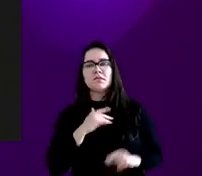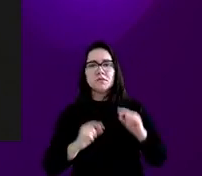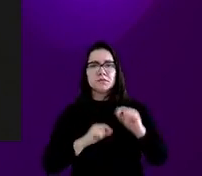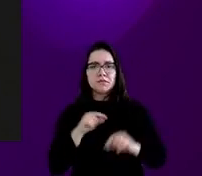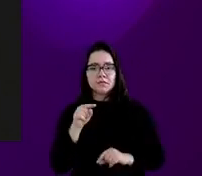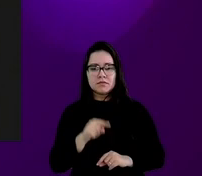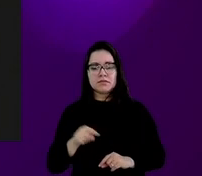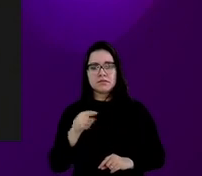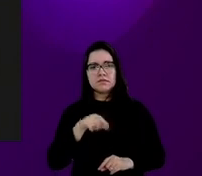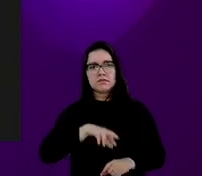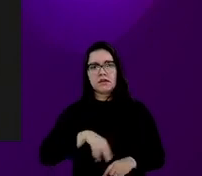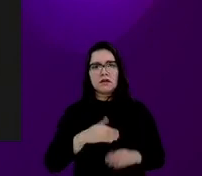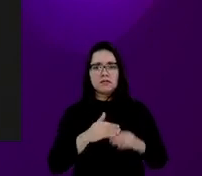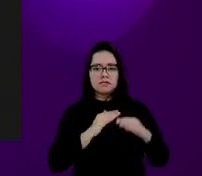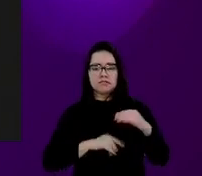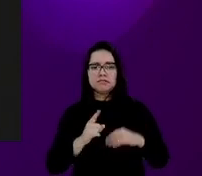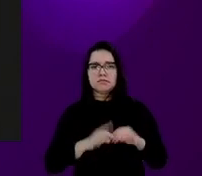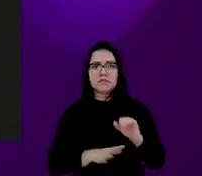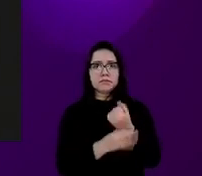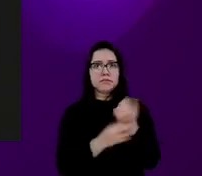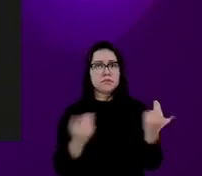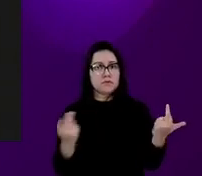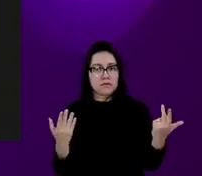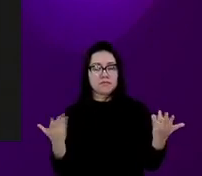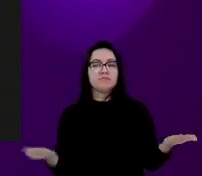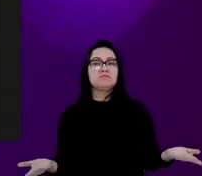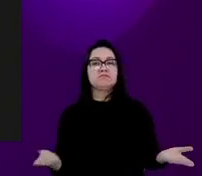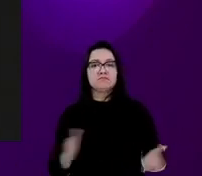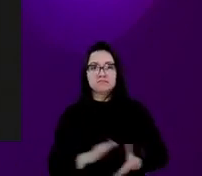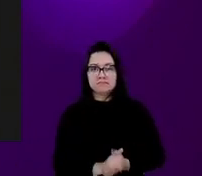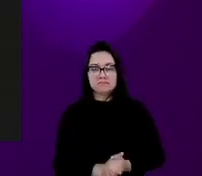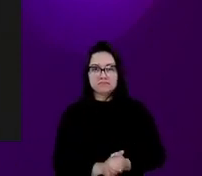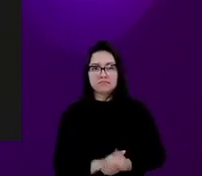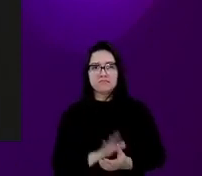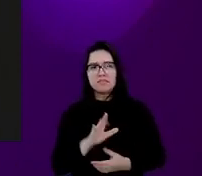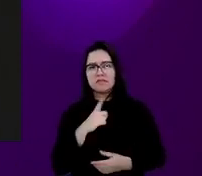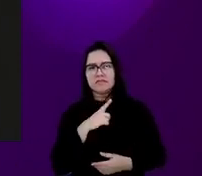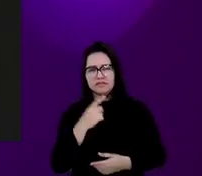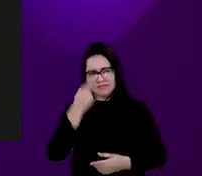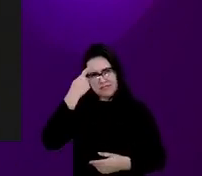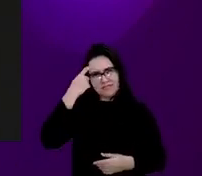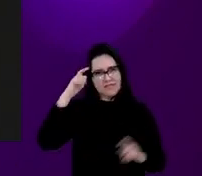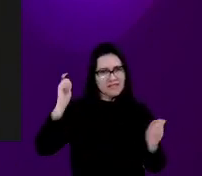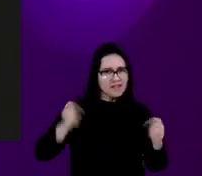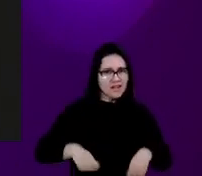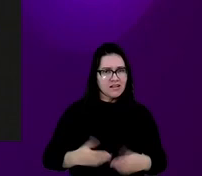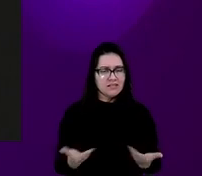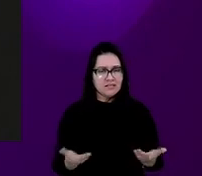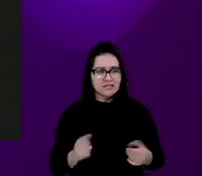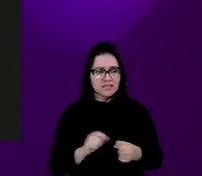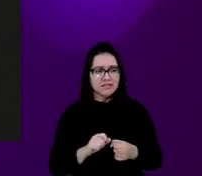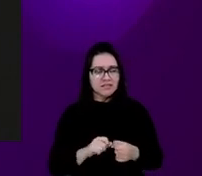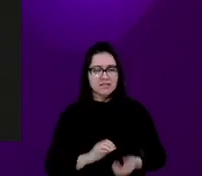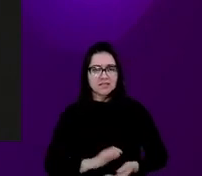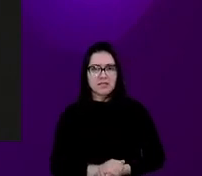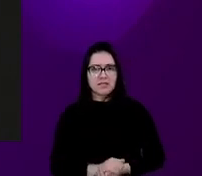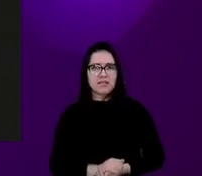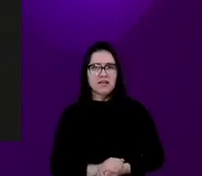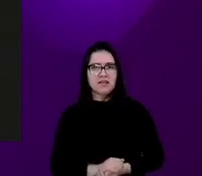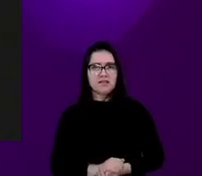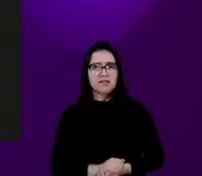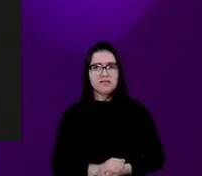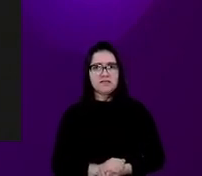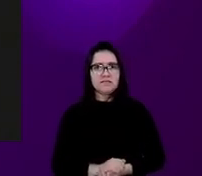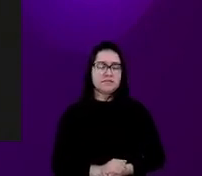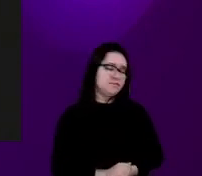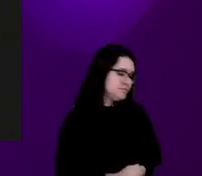não é inferior e é tão seguro quanto, ok, mas há racional para fazer aquilo ali? Então, porque às vezes você vai gastar muito mais